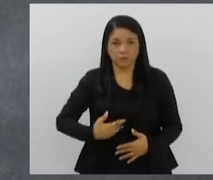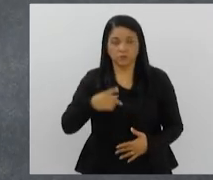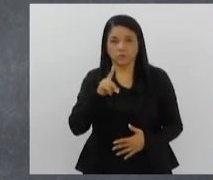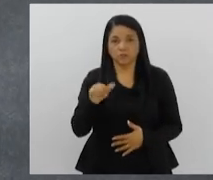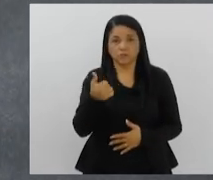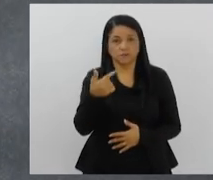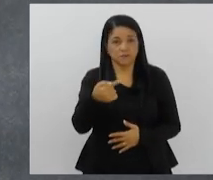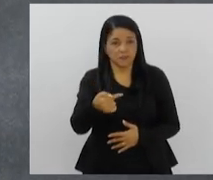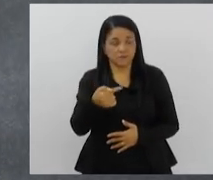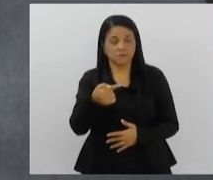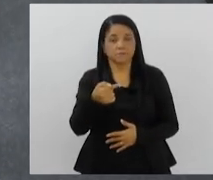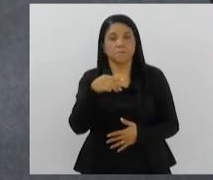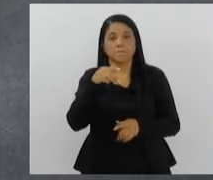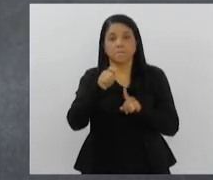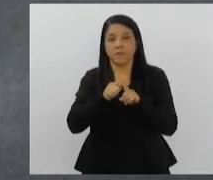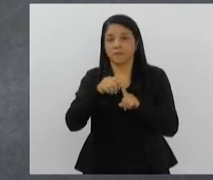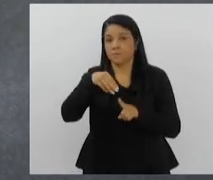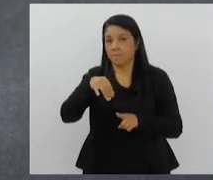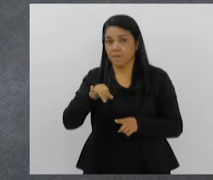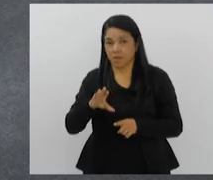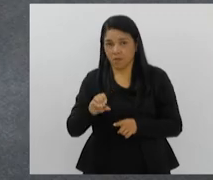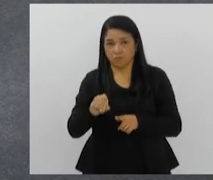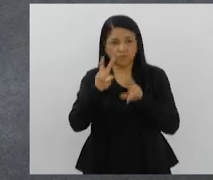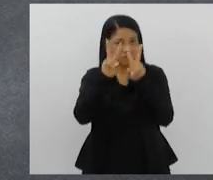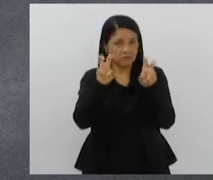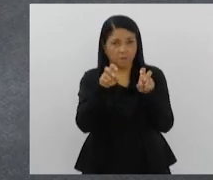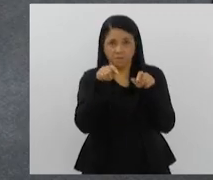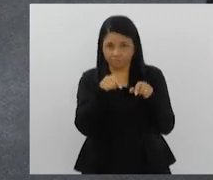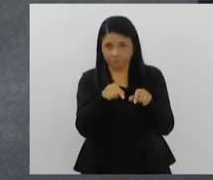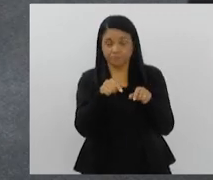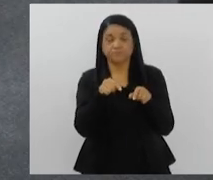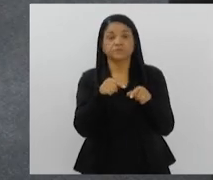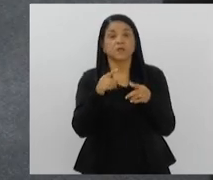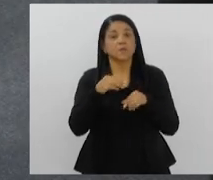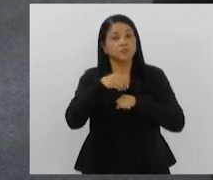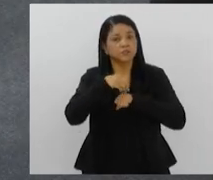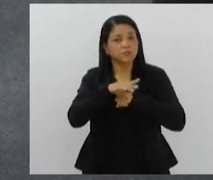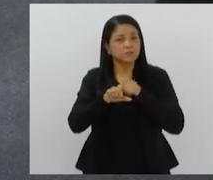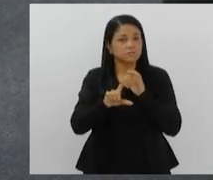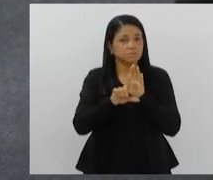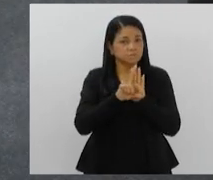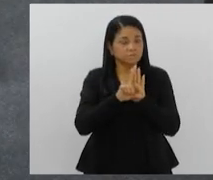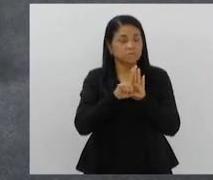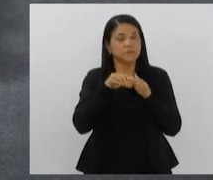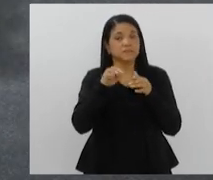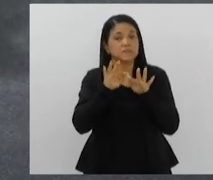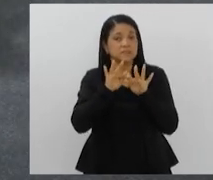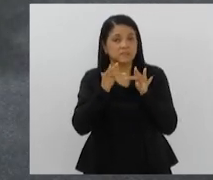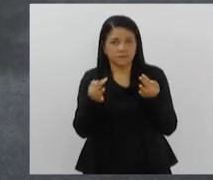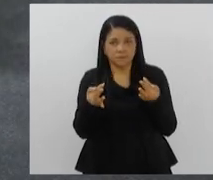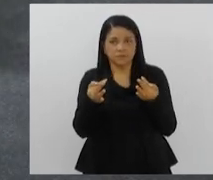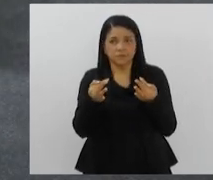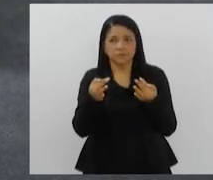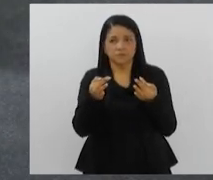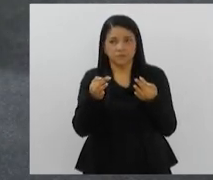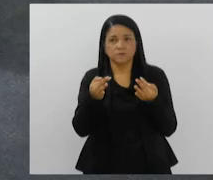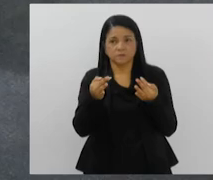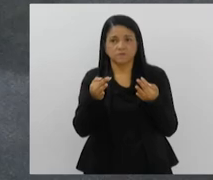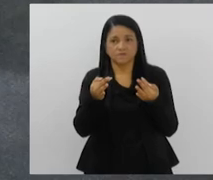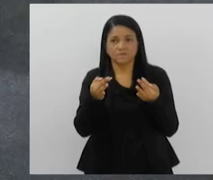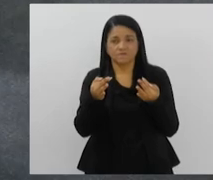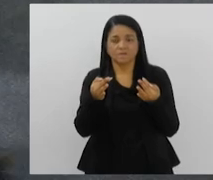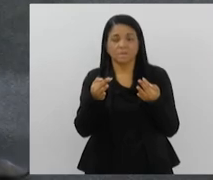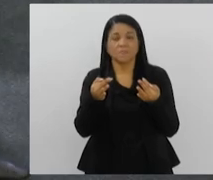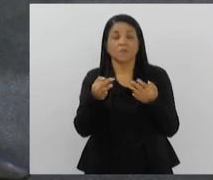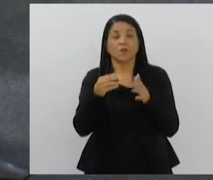maio sobre esse tema. Essa indicação é muito simples, ela é uma indicação legislativa. Eu posso só terminar de cantar? Não, justamente, é porque